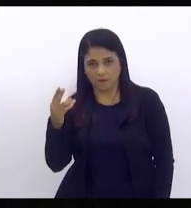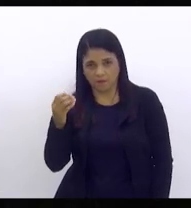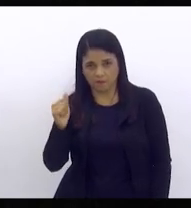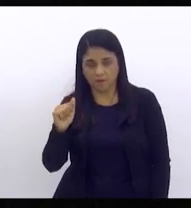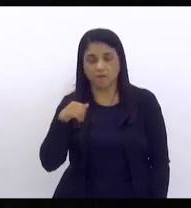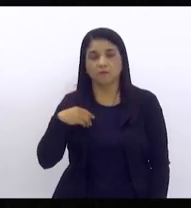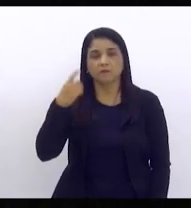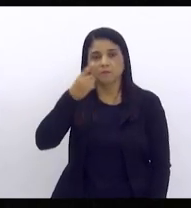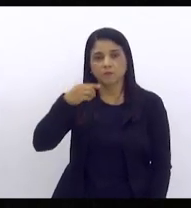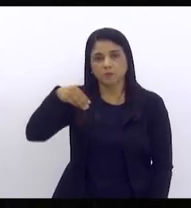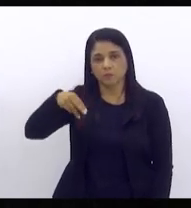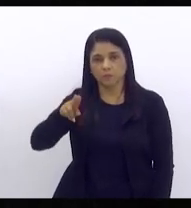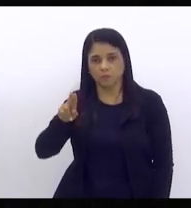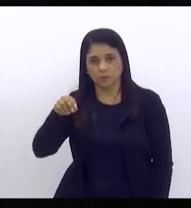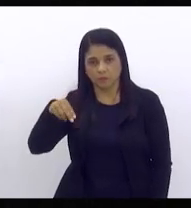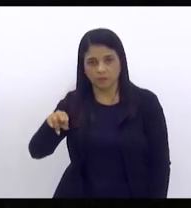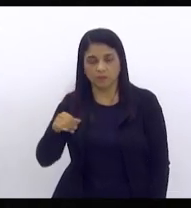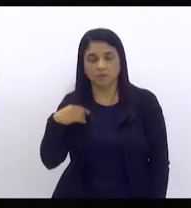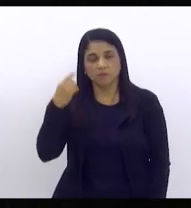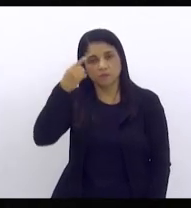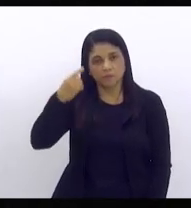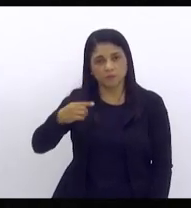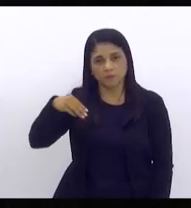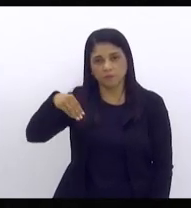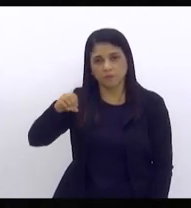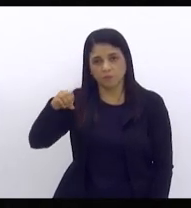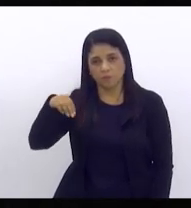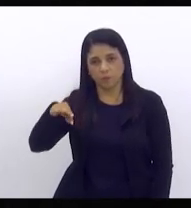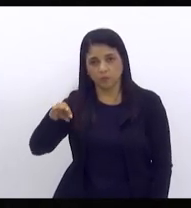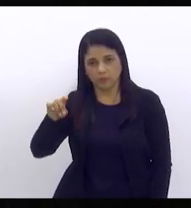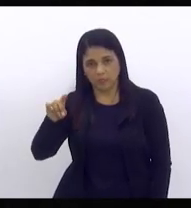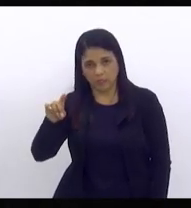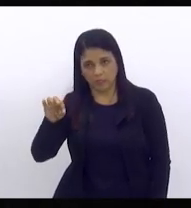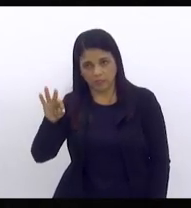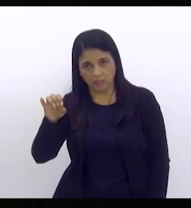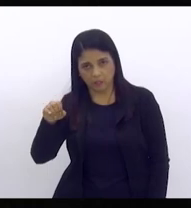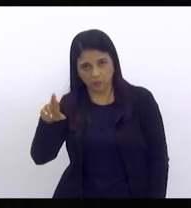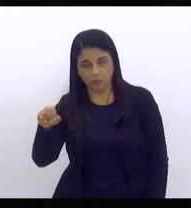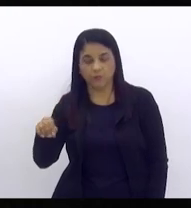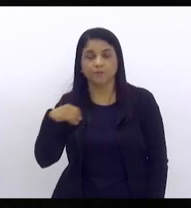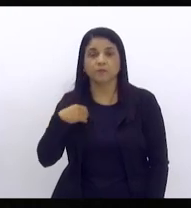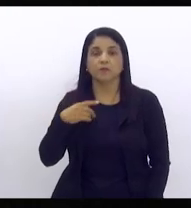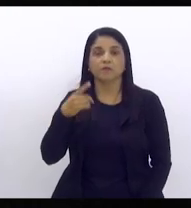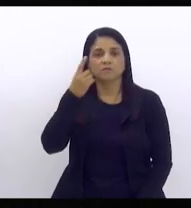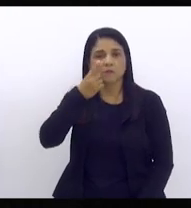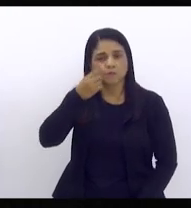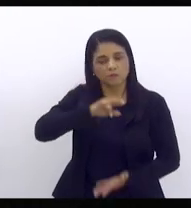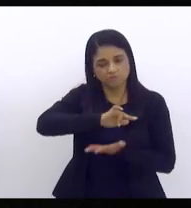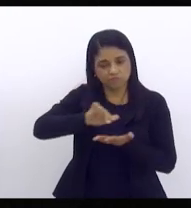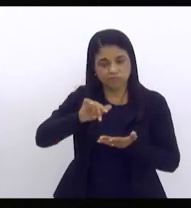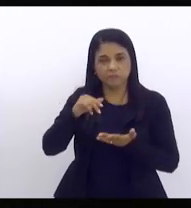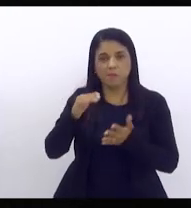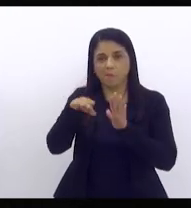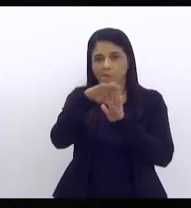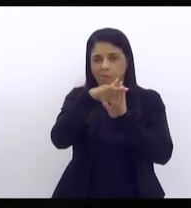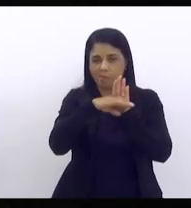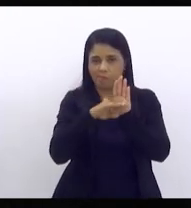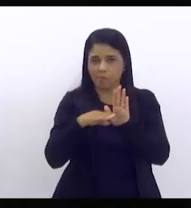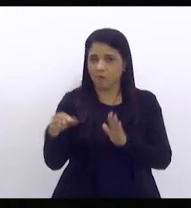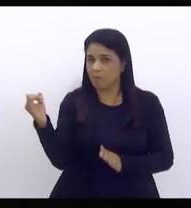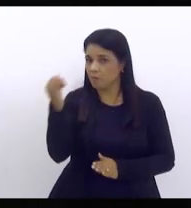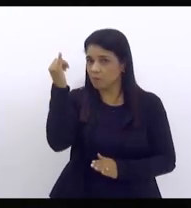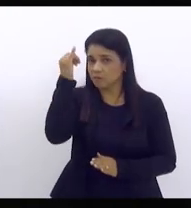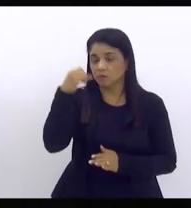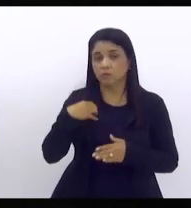Muni Neto, que terá a deputada Dani Monteiro, que terá vários deputados e deputadas dessa casa, por uma pauta muito importante. Os